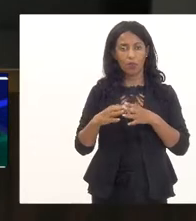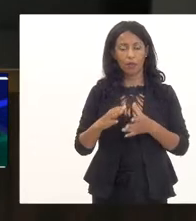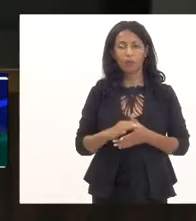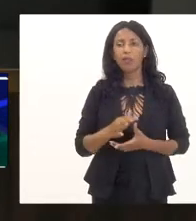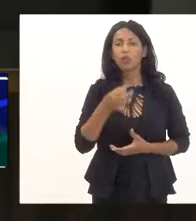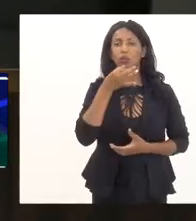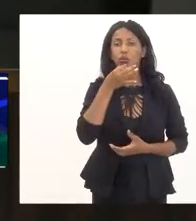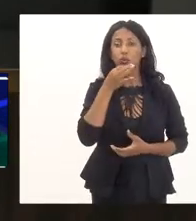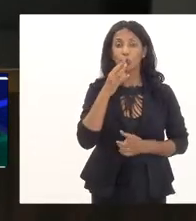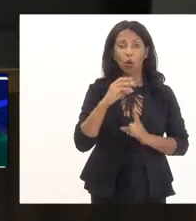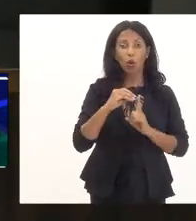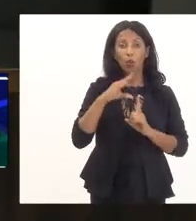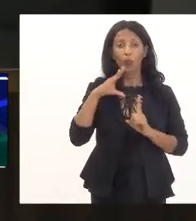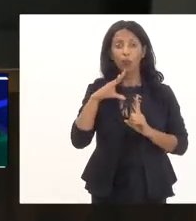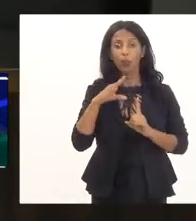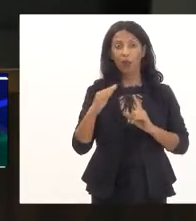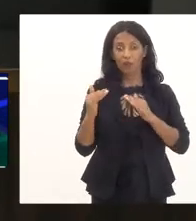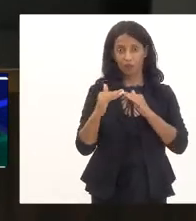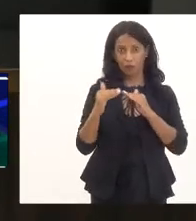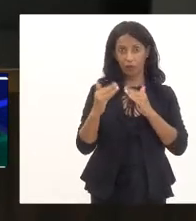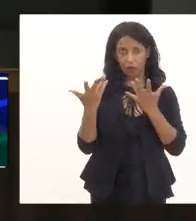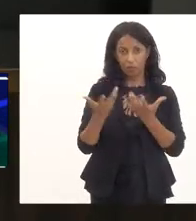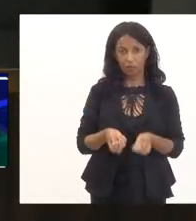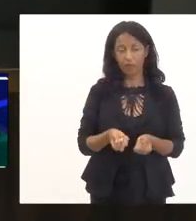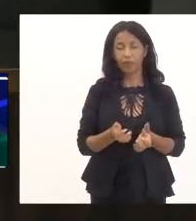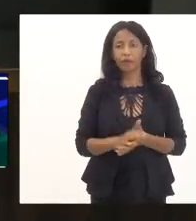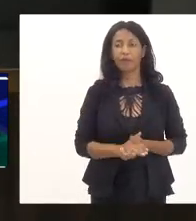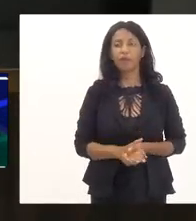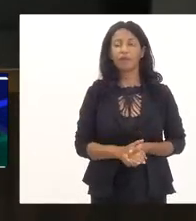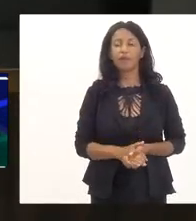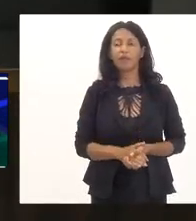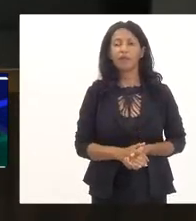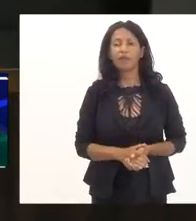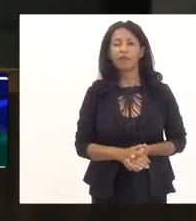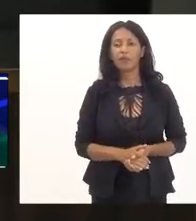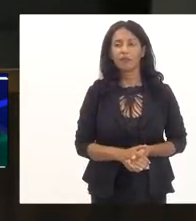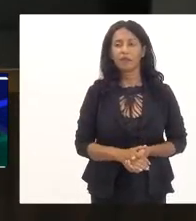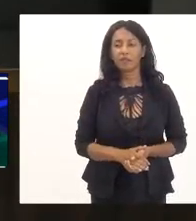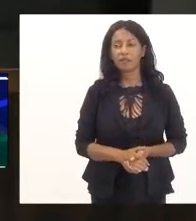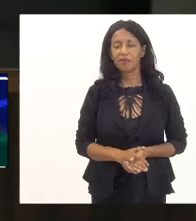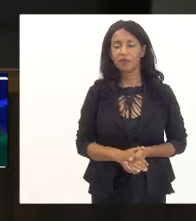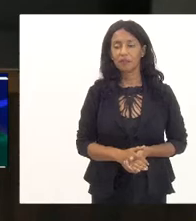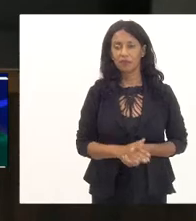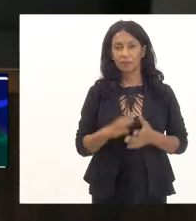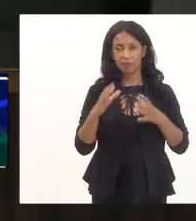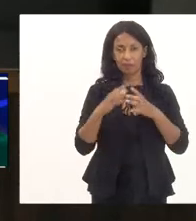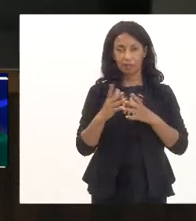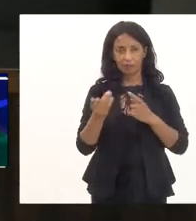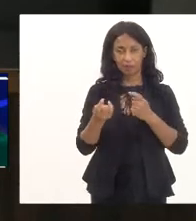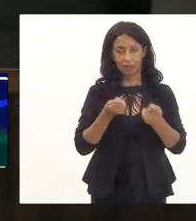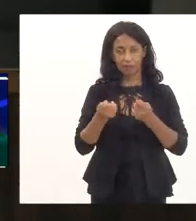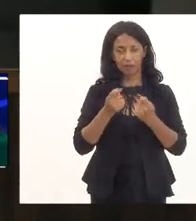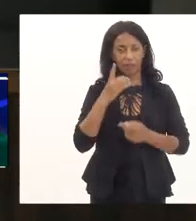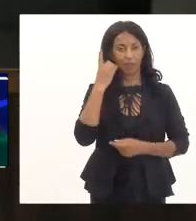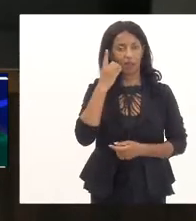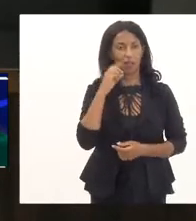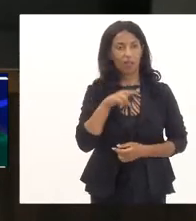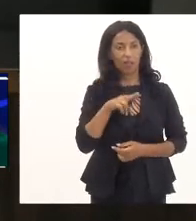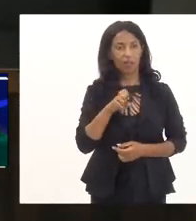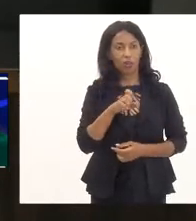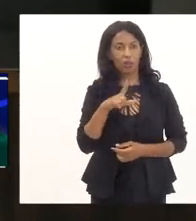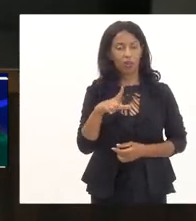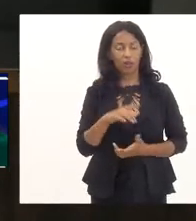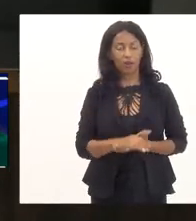sem som. Favorável, polegar. Pela Comissão de Economia, deputado Noel de